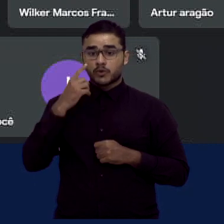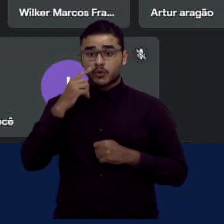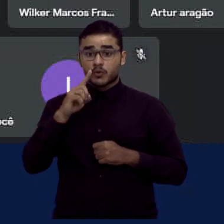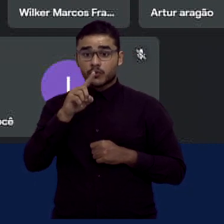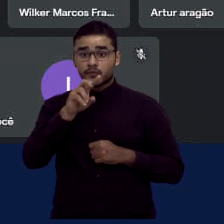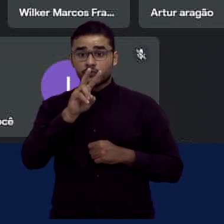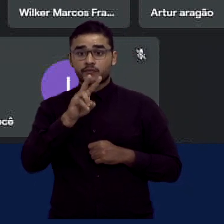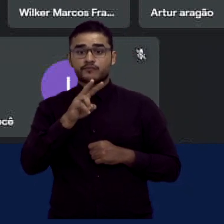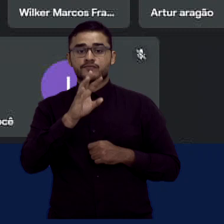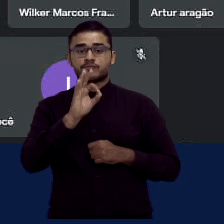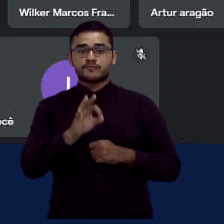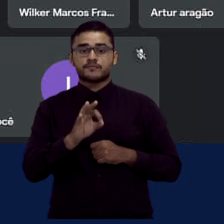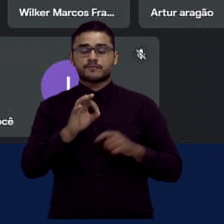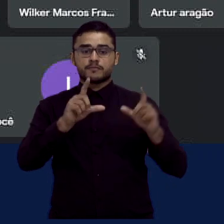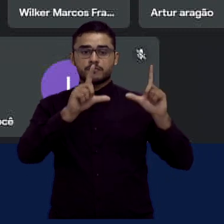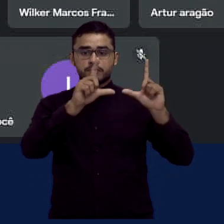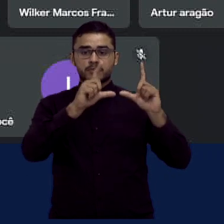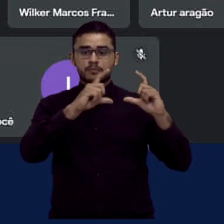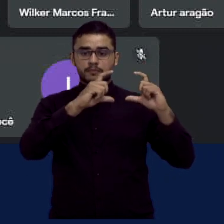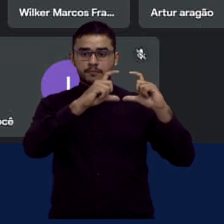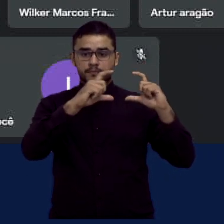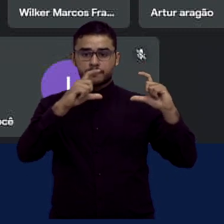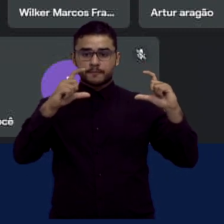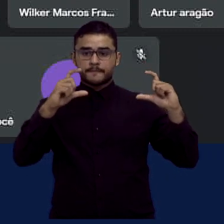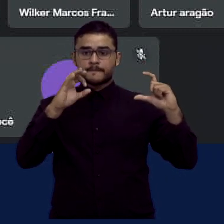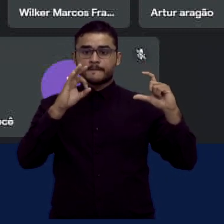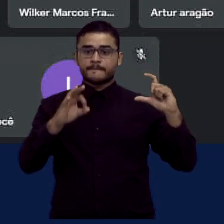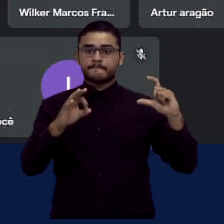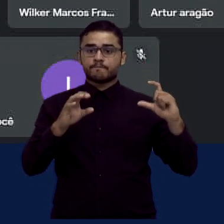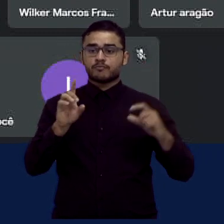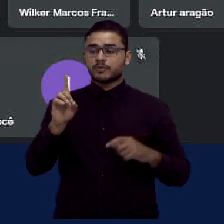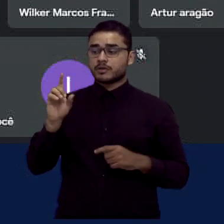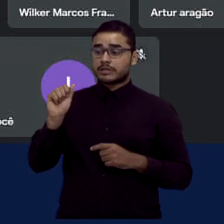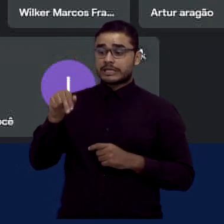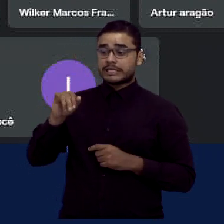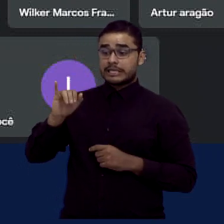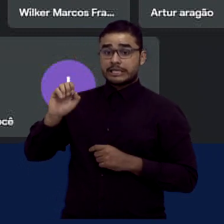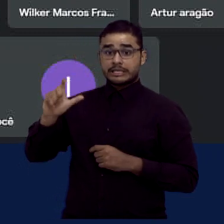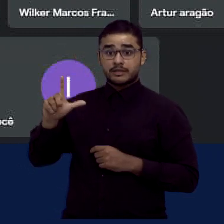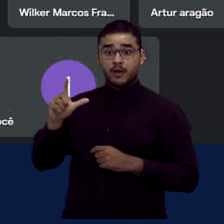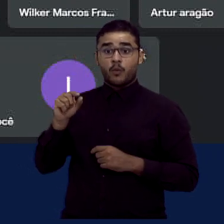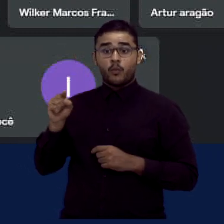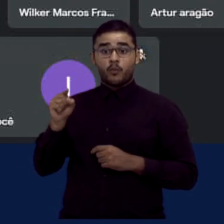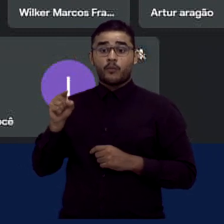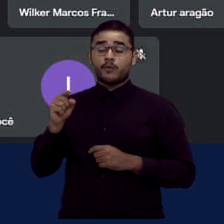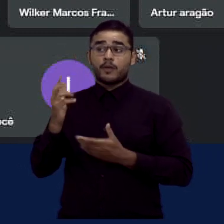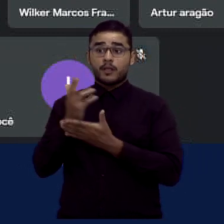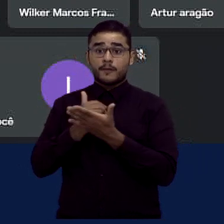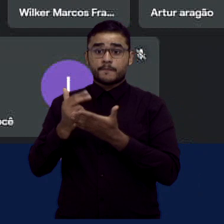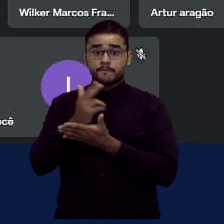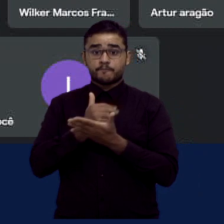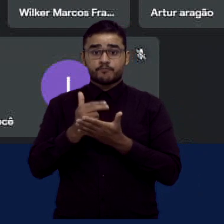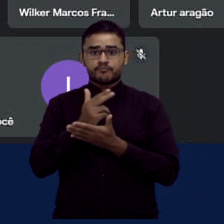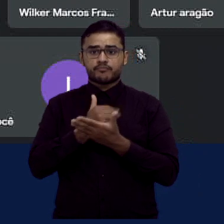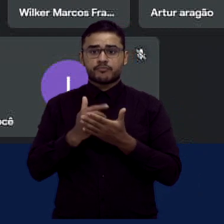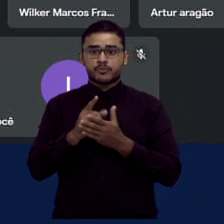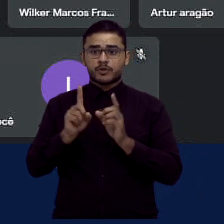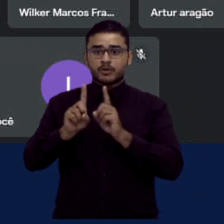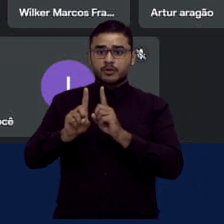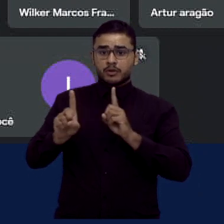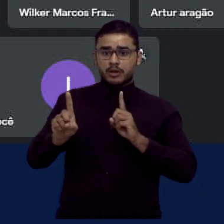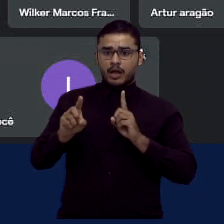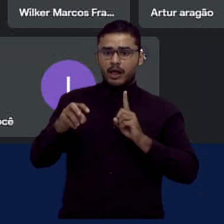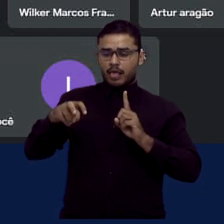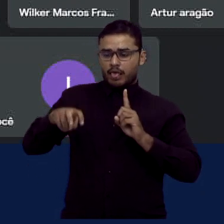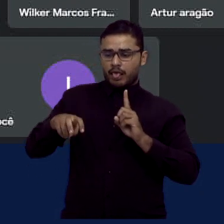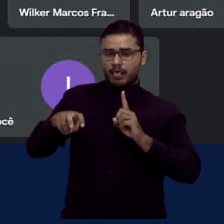que o quadro traz. No entanto, o Daniel é tão inteligente que ele faz o seguinte: mesmo elas estando em perspectivas diferentes, eu quero mostrar que elas estão